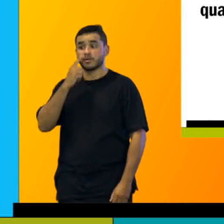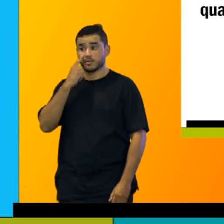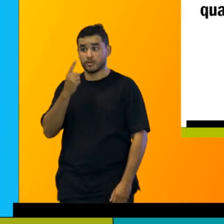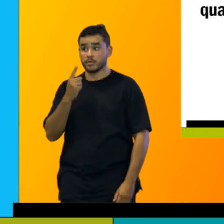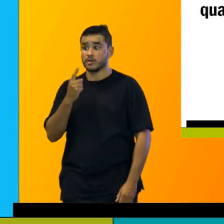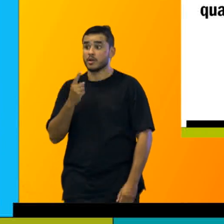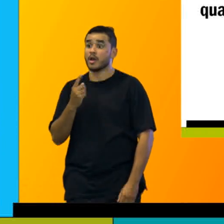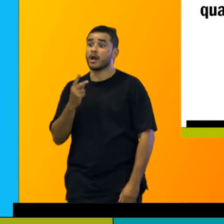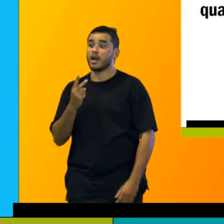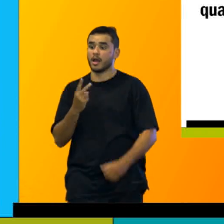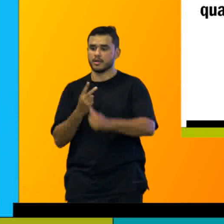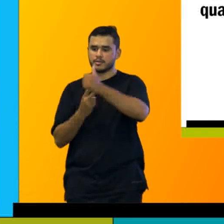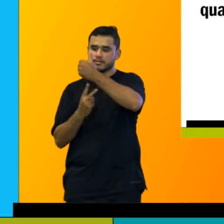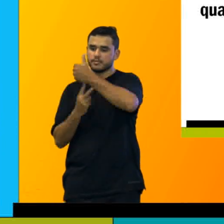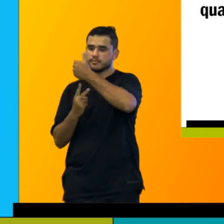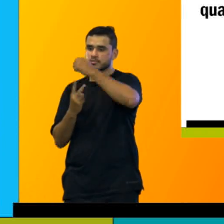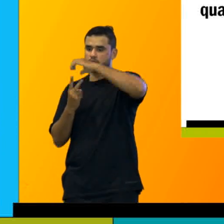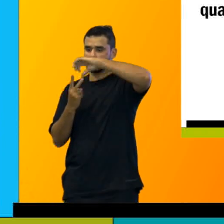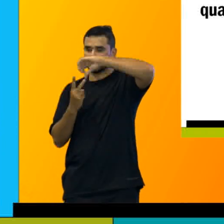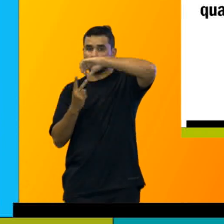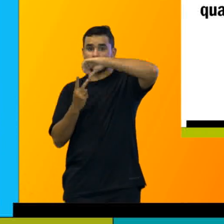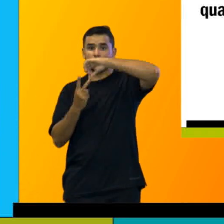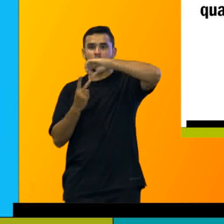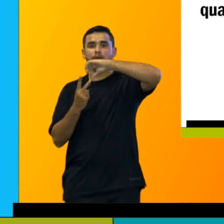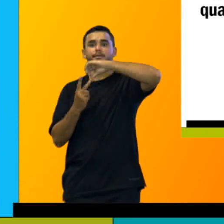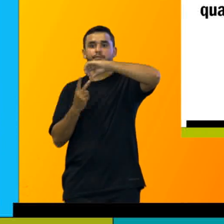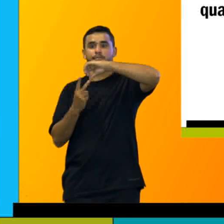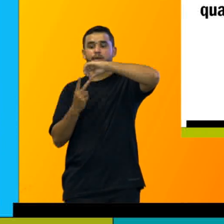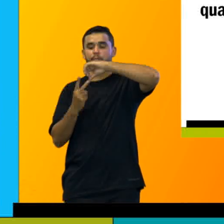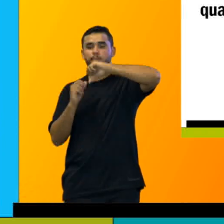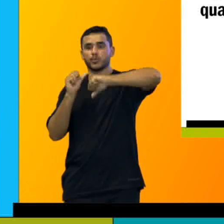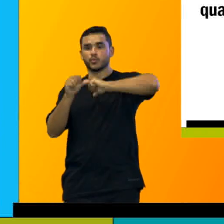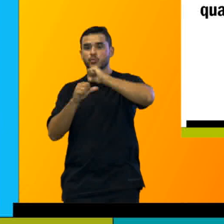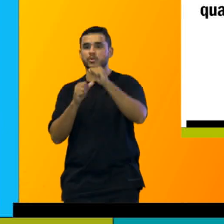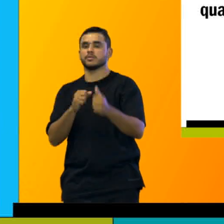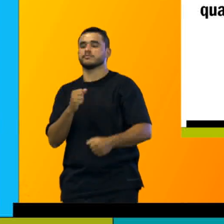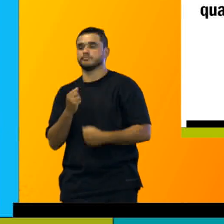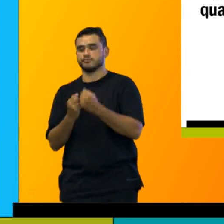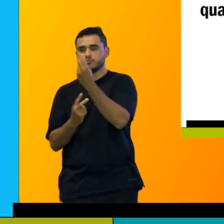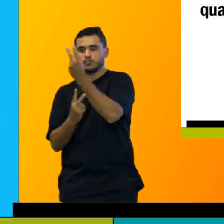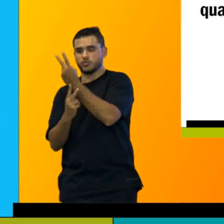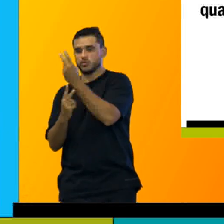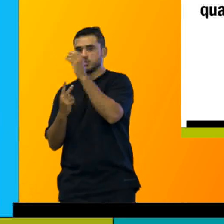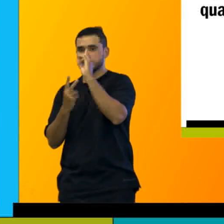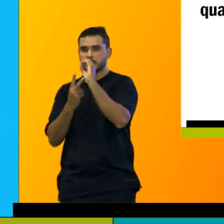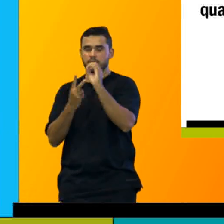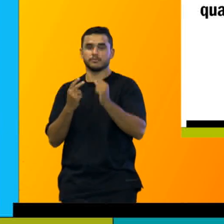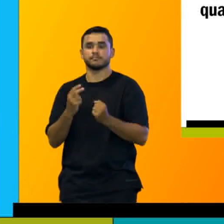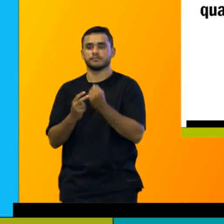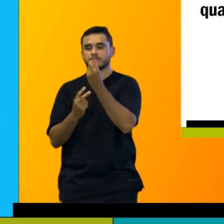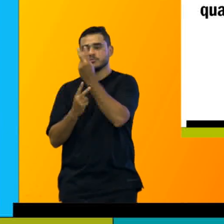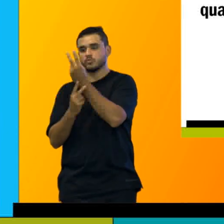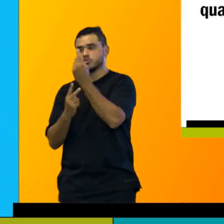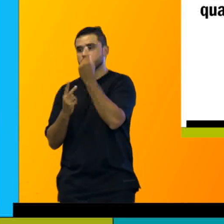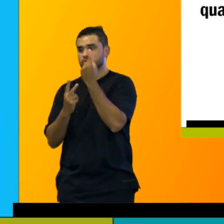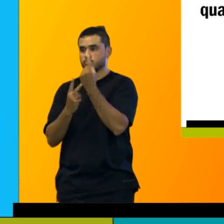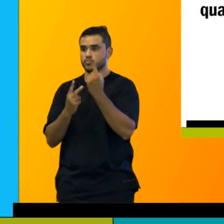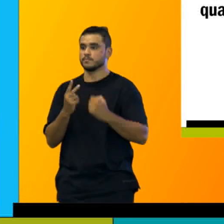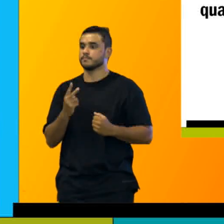9 é o maior número, maior algarismo, aí passa para o 2. Aí o 2 com o 0, o 2 com o